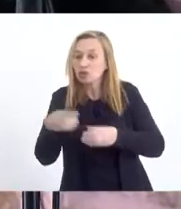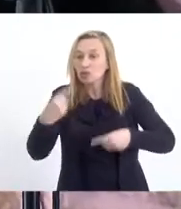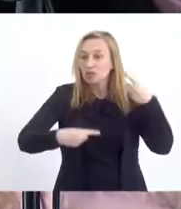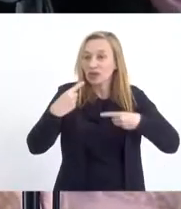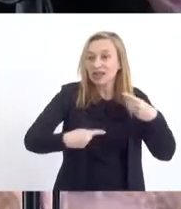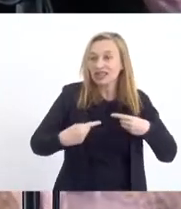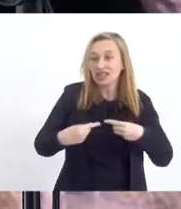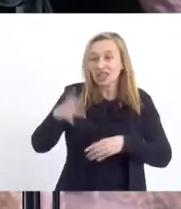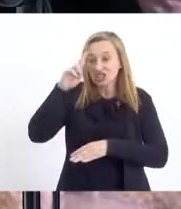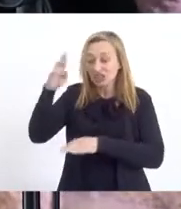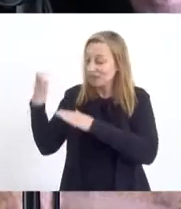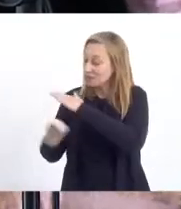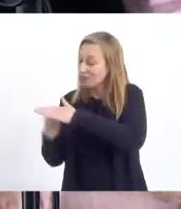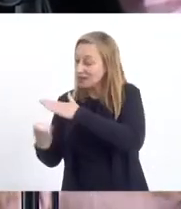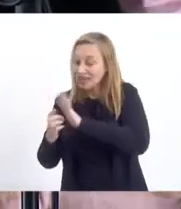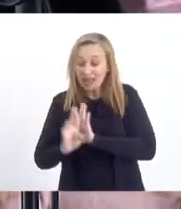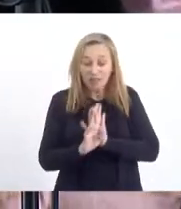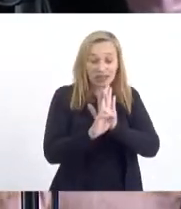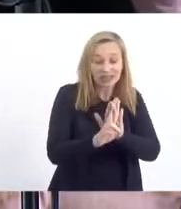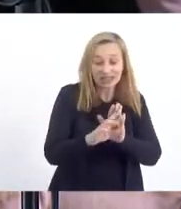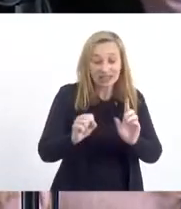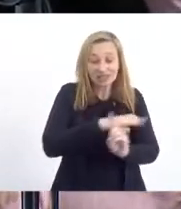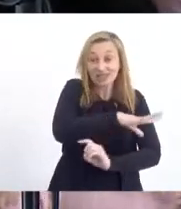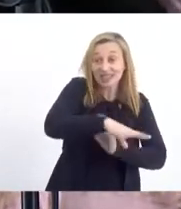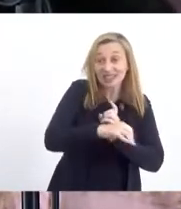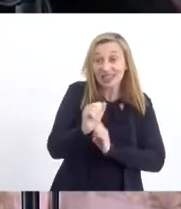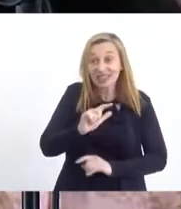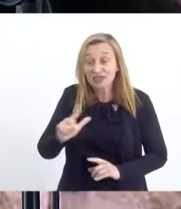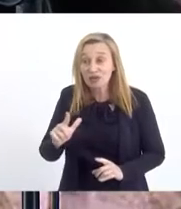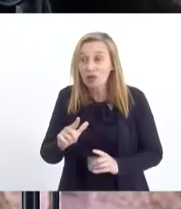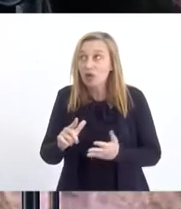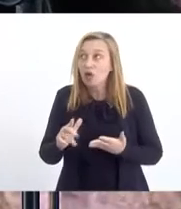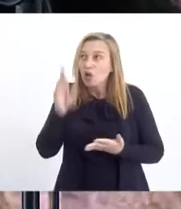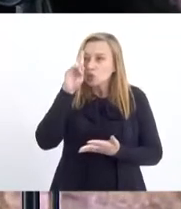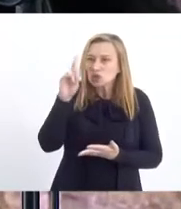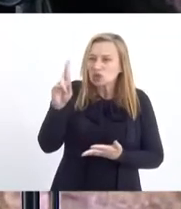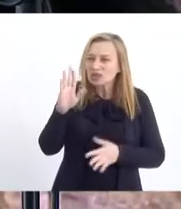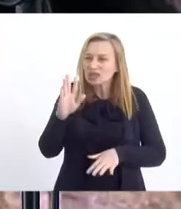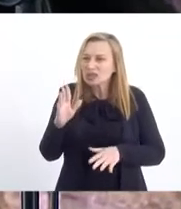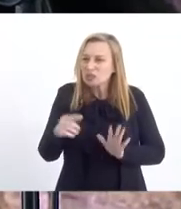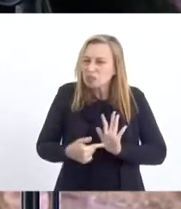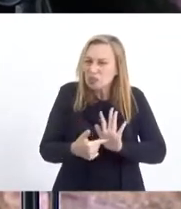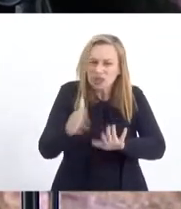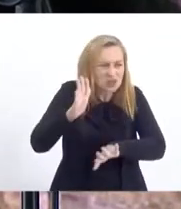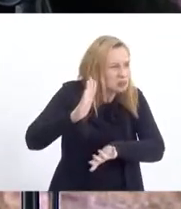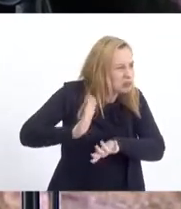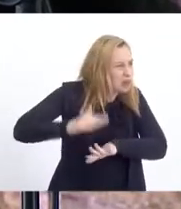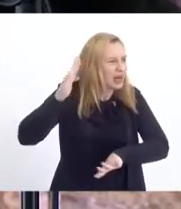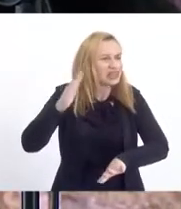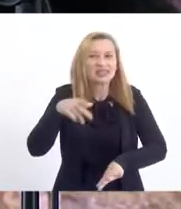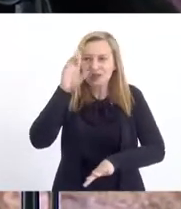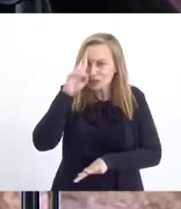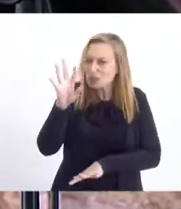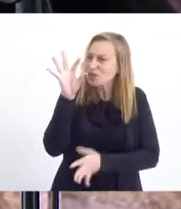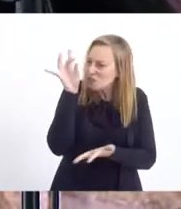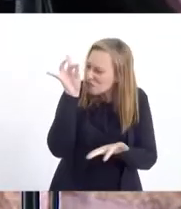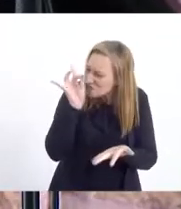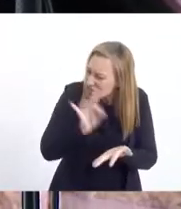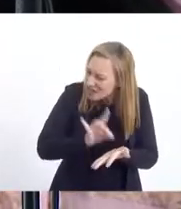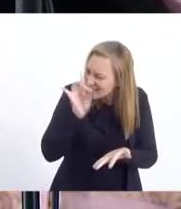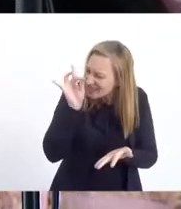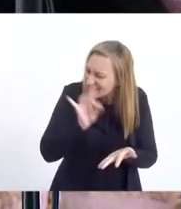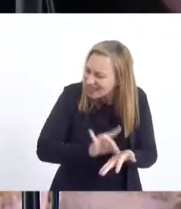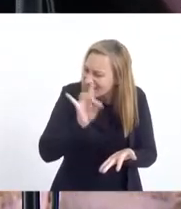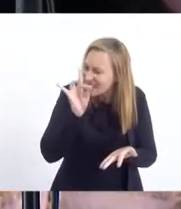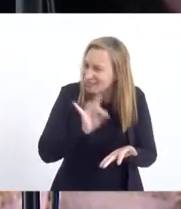empresários e representantes da sociedade civil, o senhor dá mais uma demonstração de que o senhor realmente